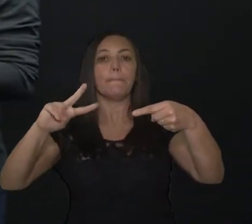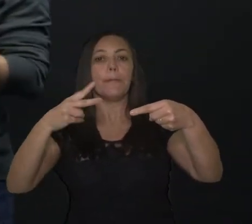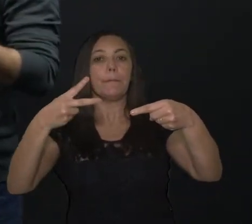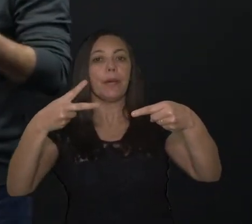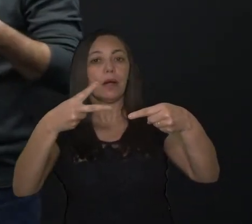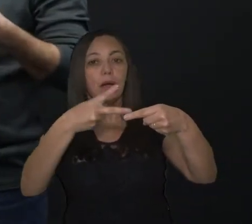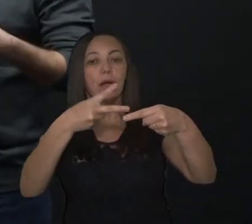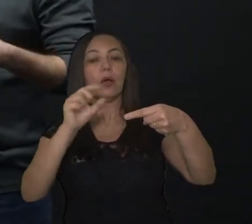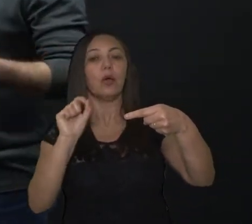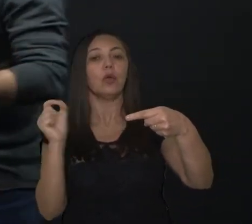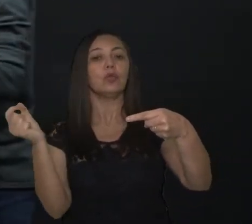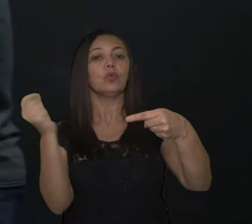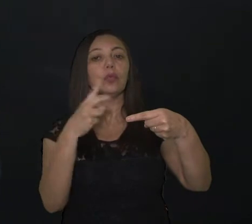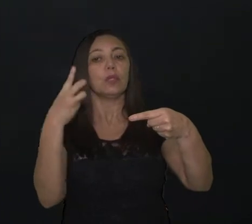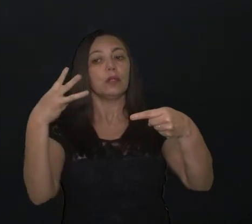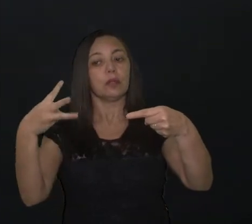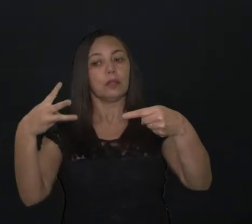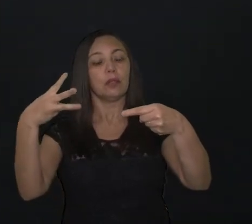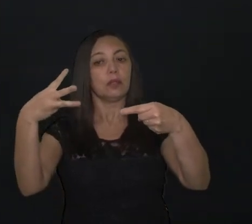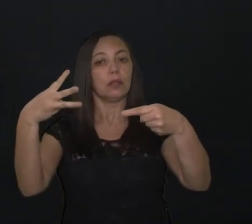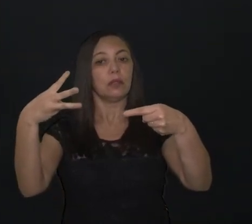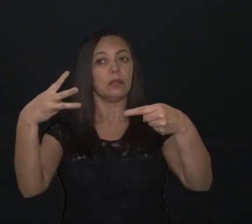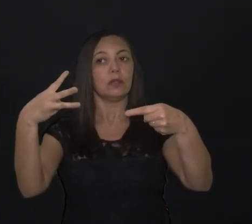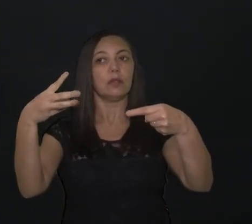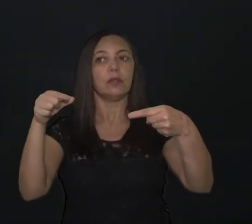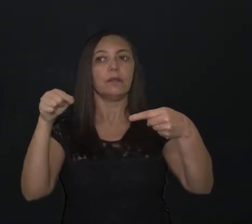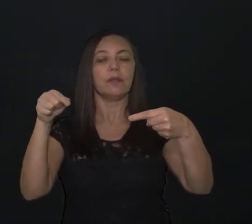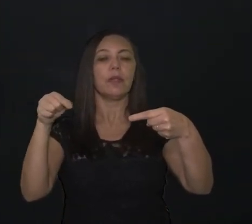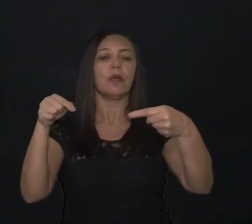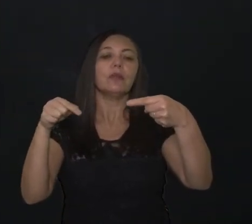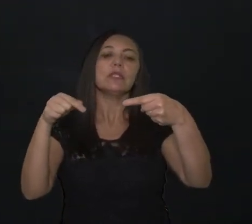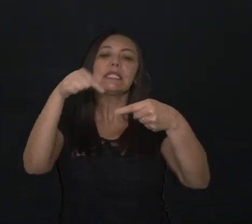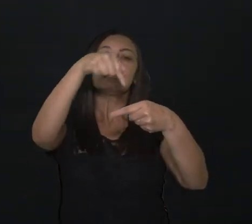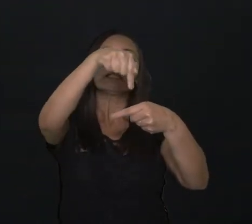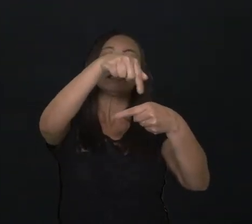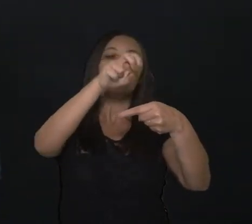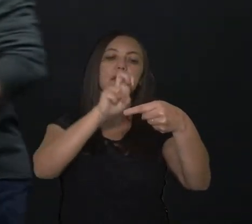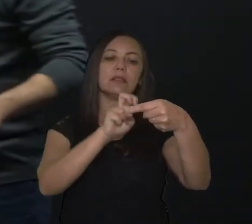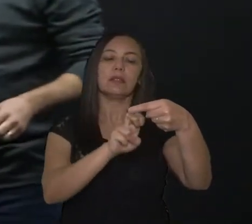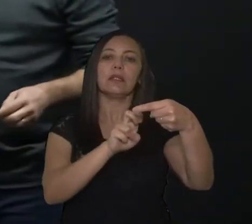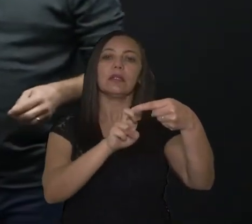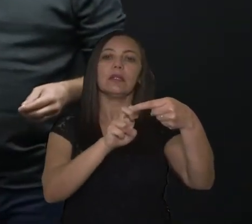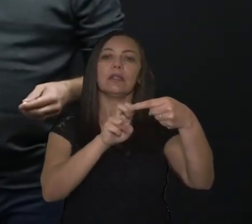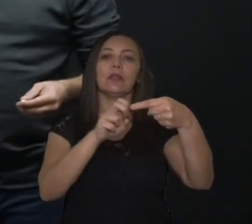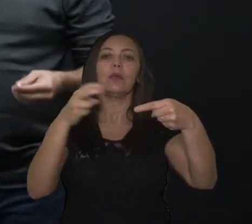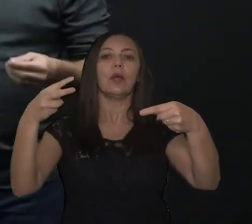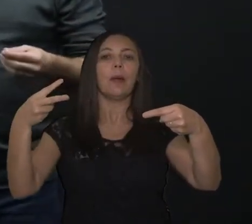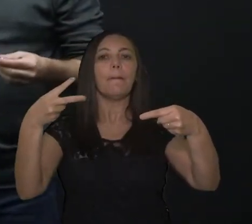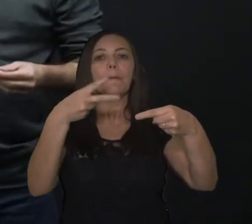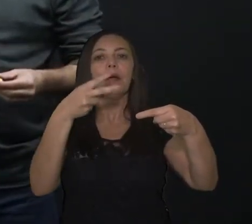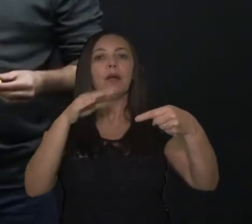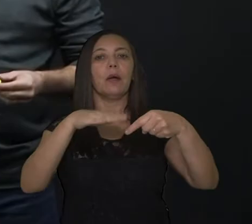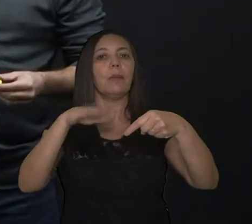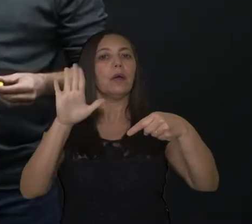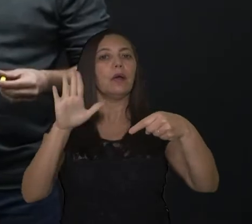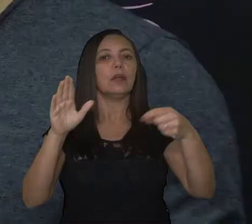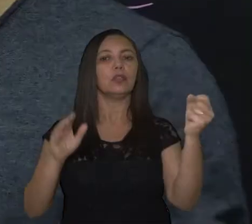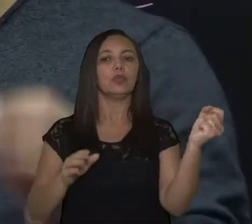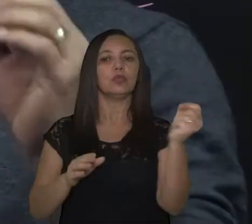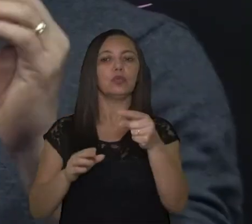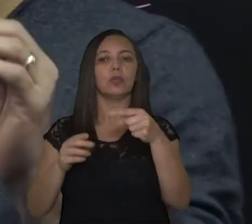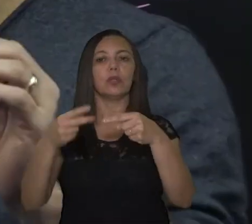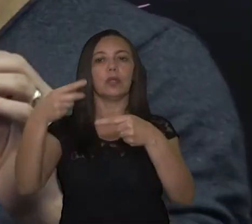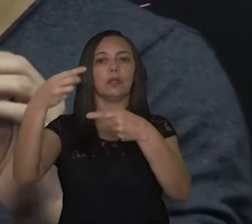do que 3, automaticamente, essa fração 7 quintos é maior do que essa fração 3